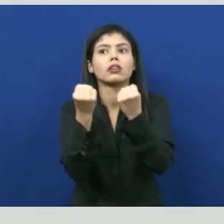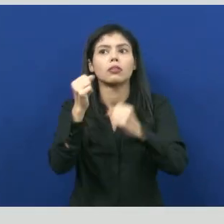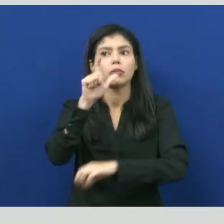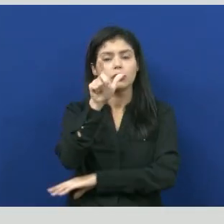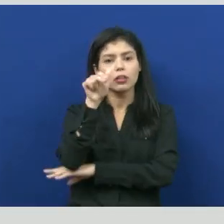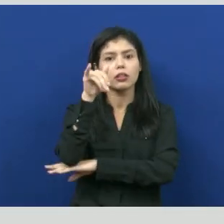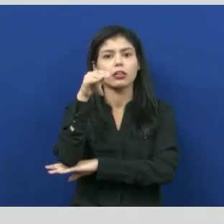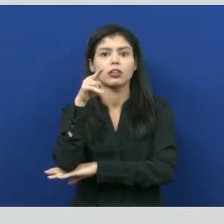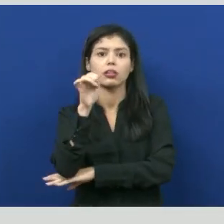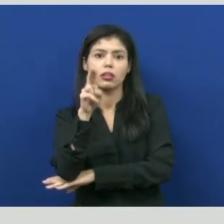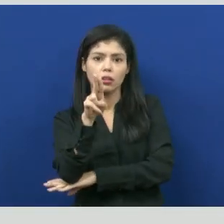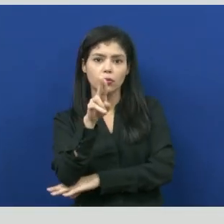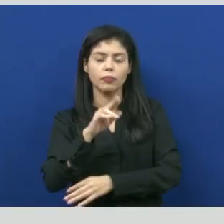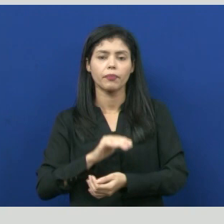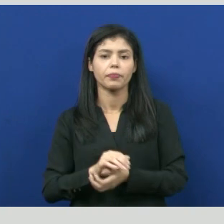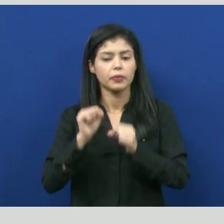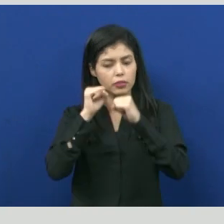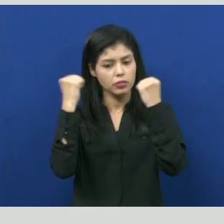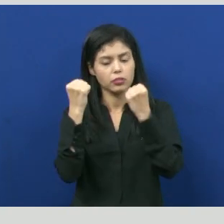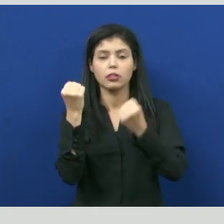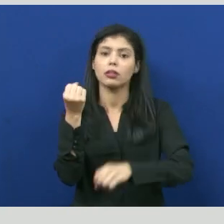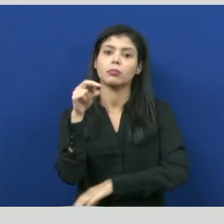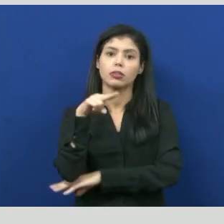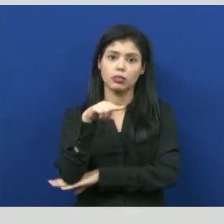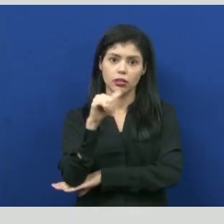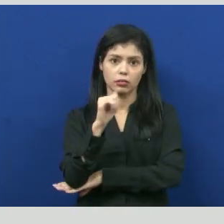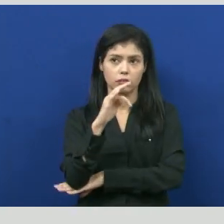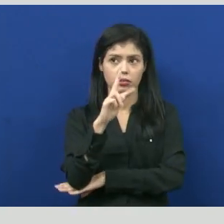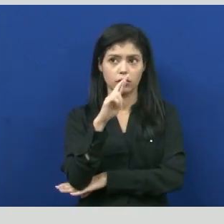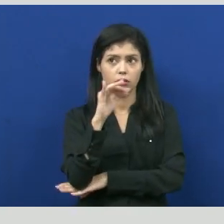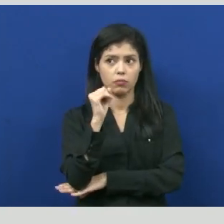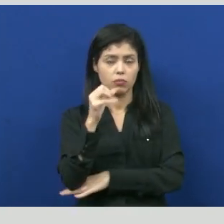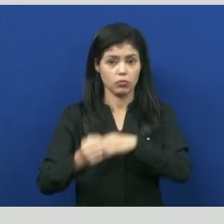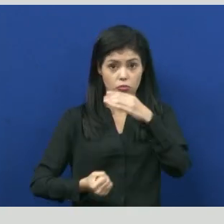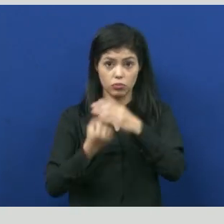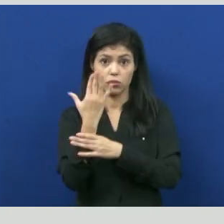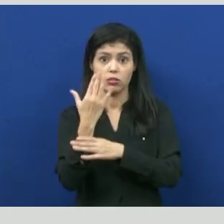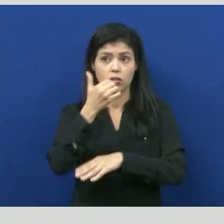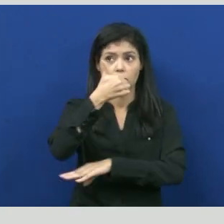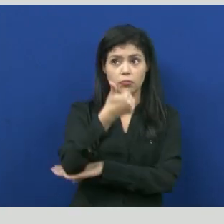que é chamado hoje de Sistema Nature, foi criado em